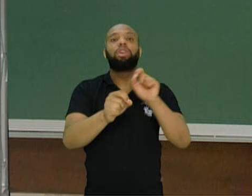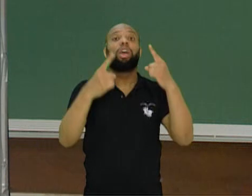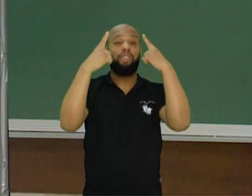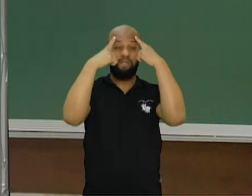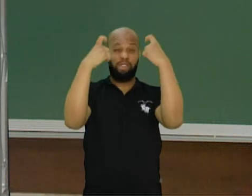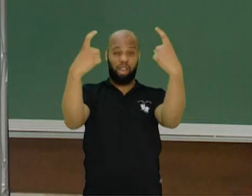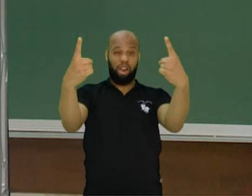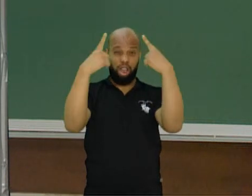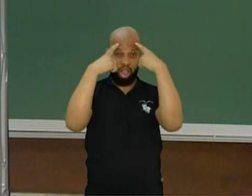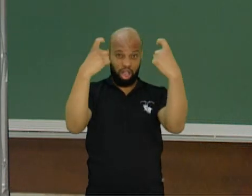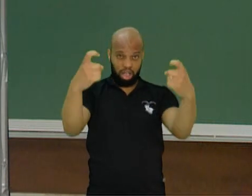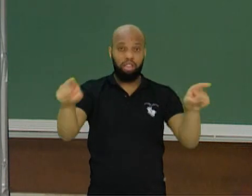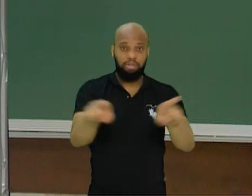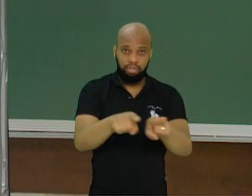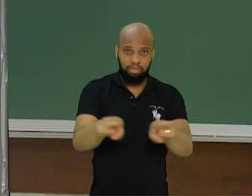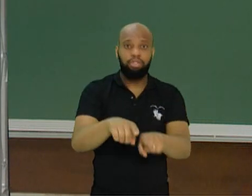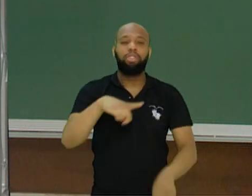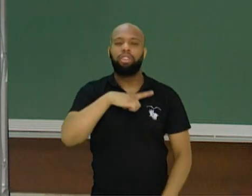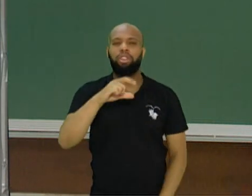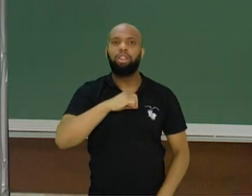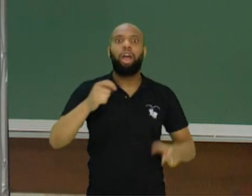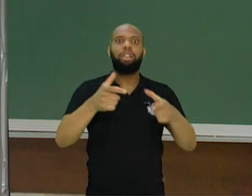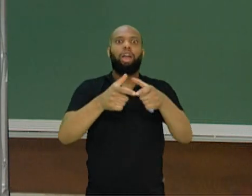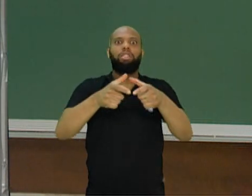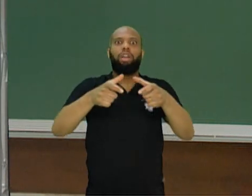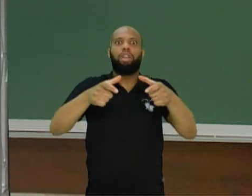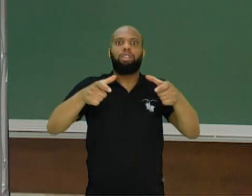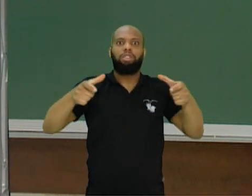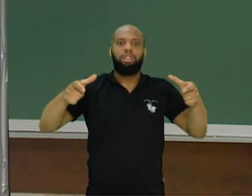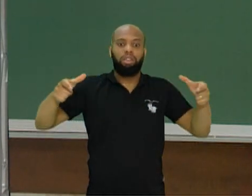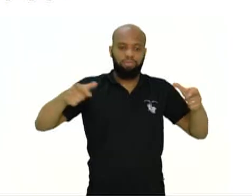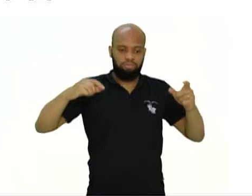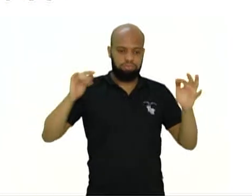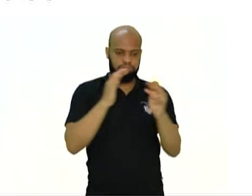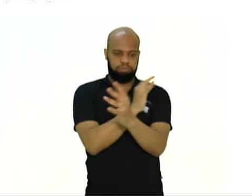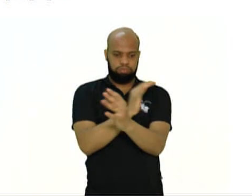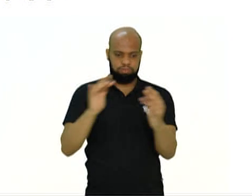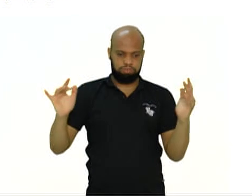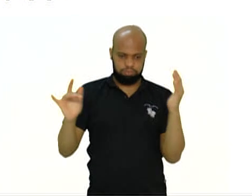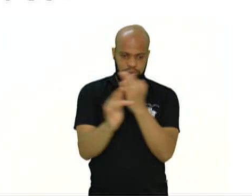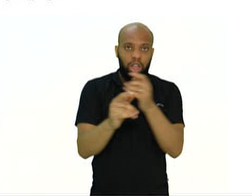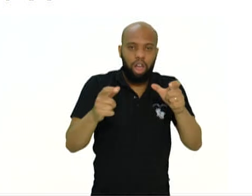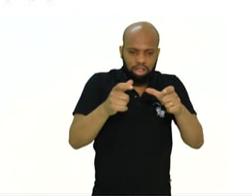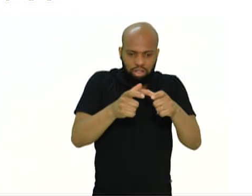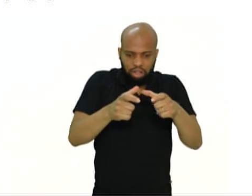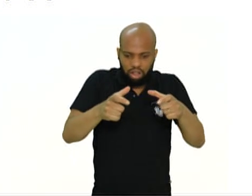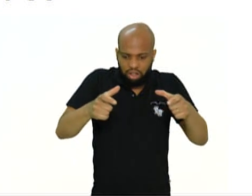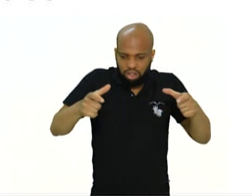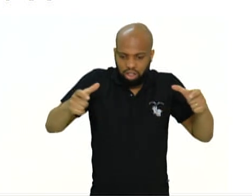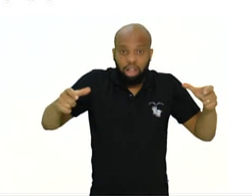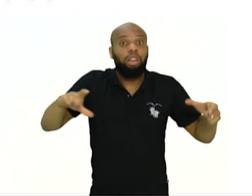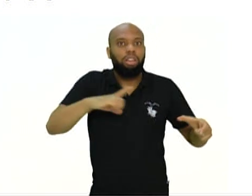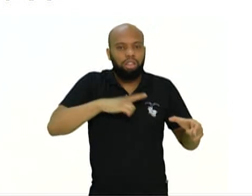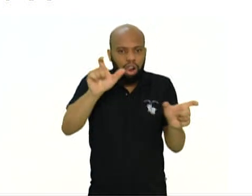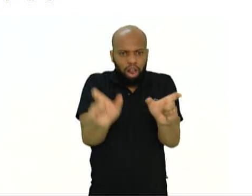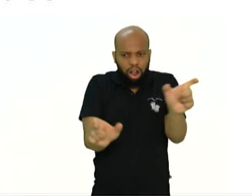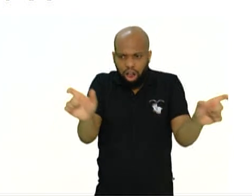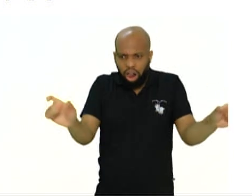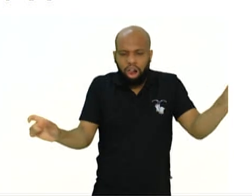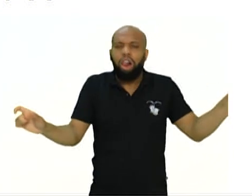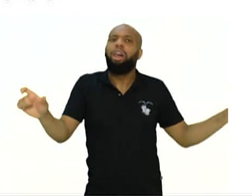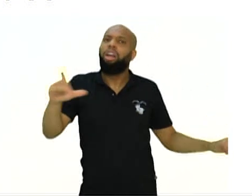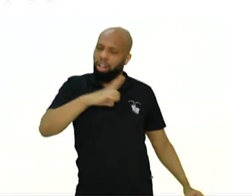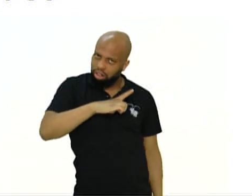violência. Então, todo esse crescimento da cidade, né, essa grande quantidade de pessoas